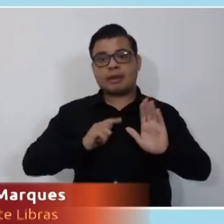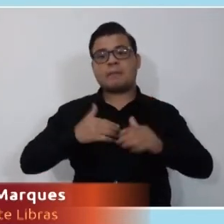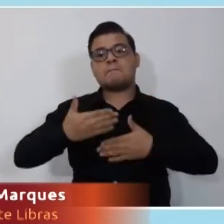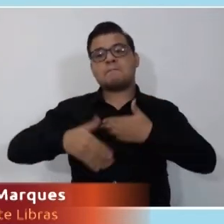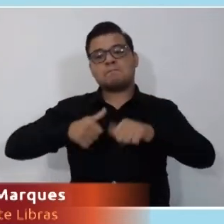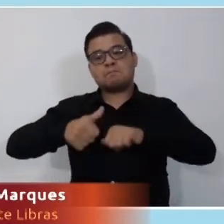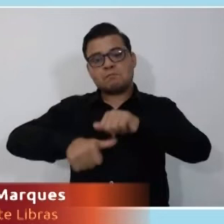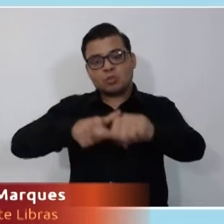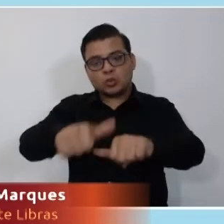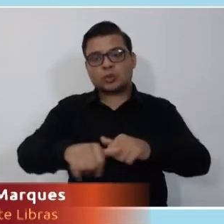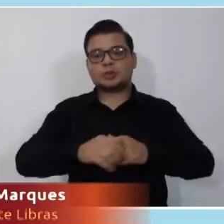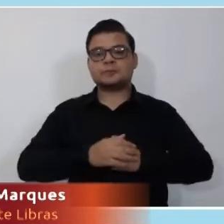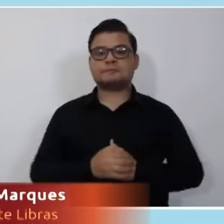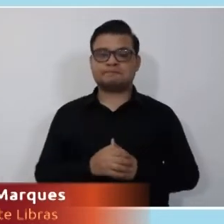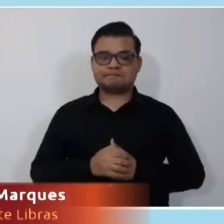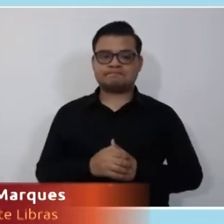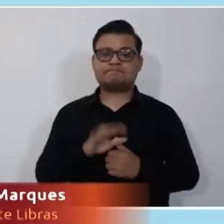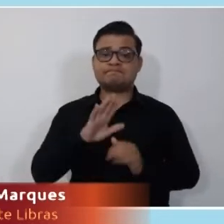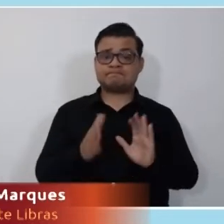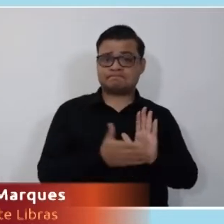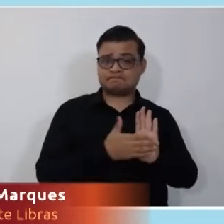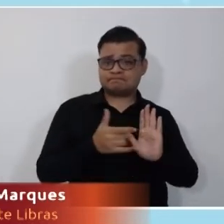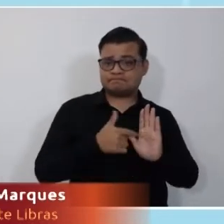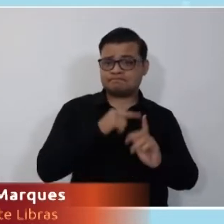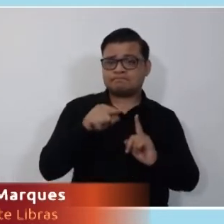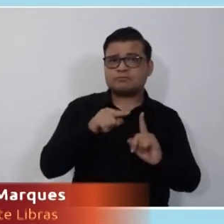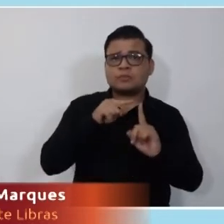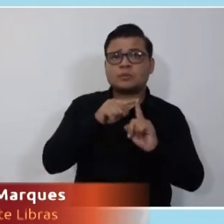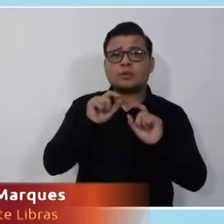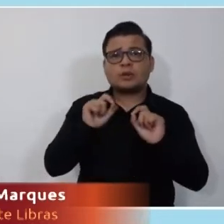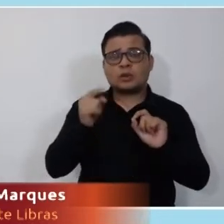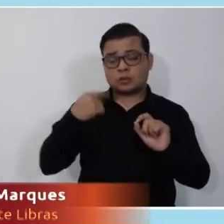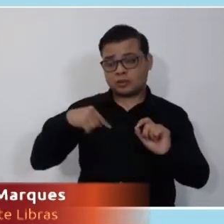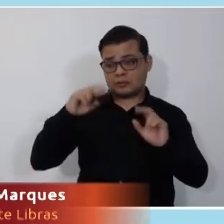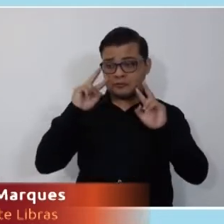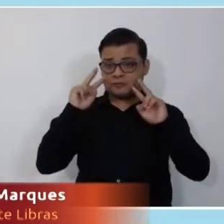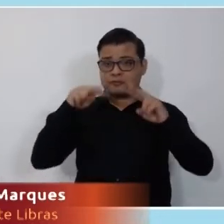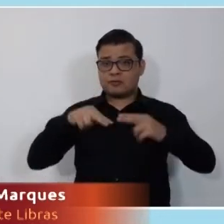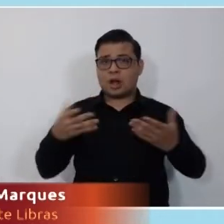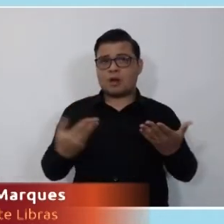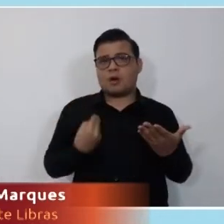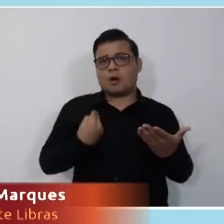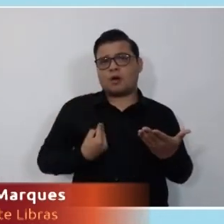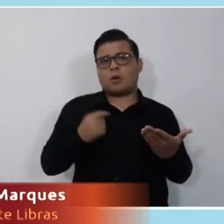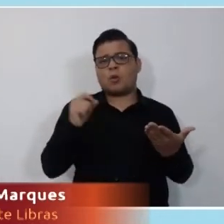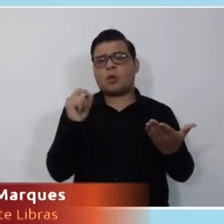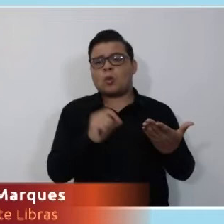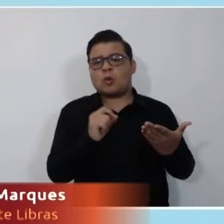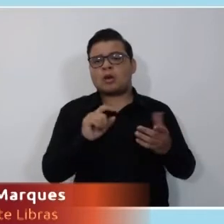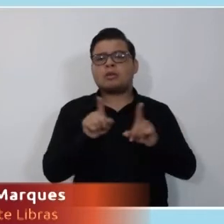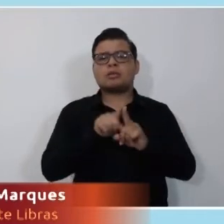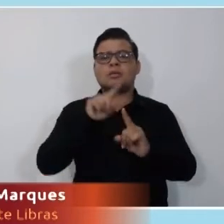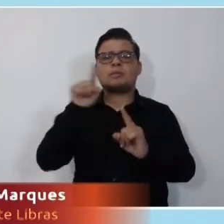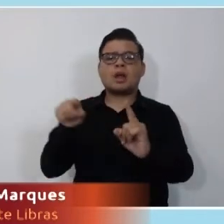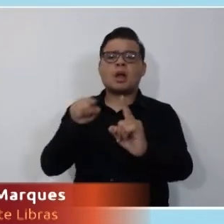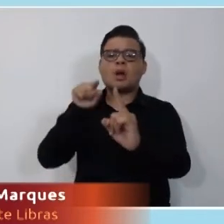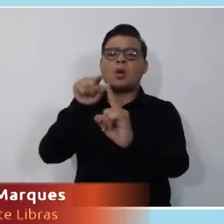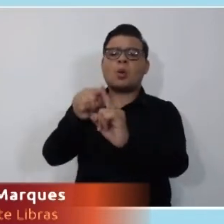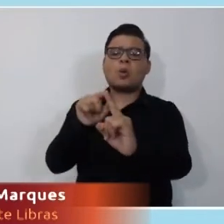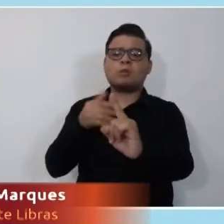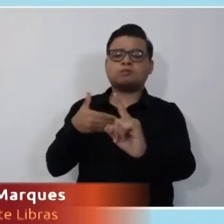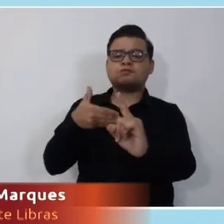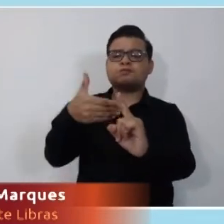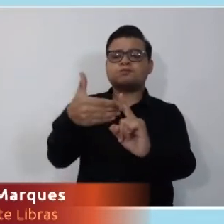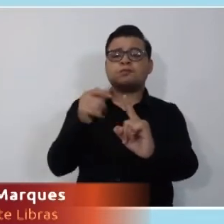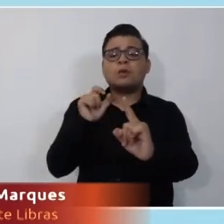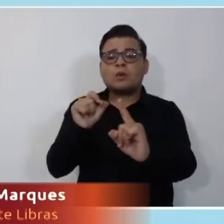justamente compreender onde nós estamos e planejar onde é que nós queremos chegar. Nada que é possível ser feito